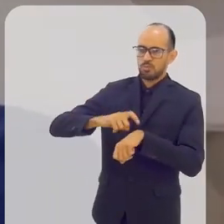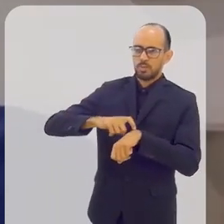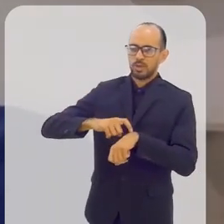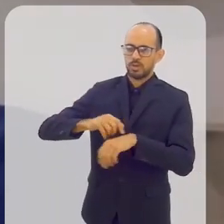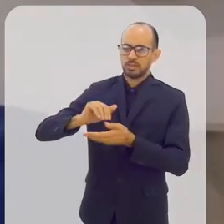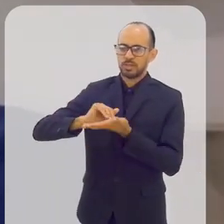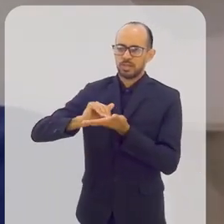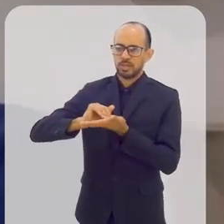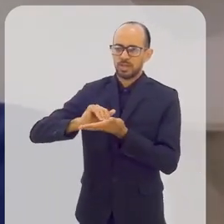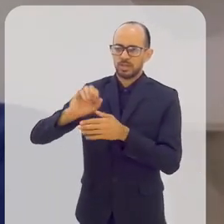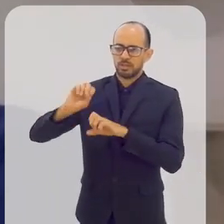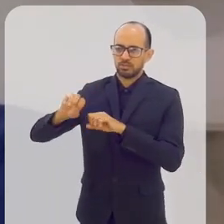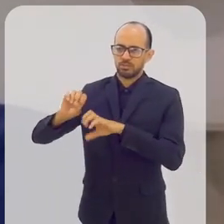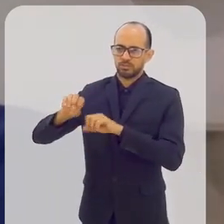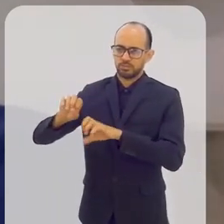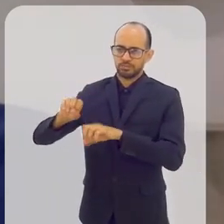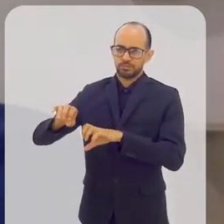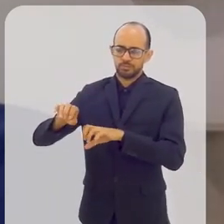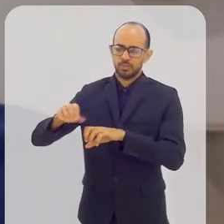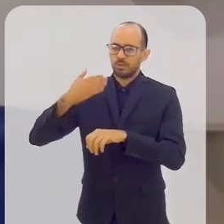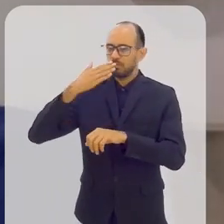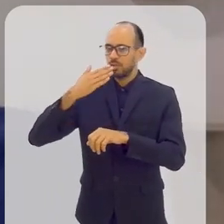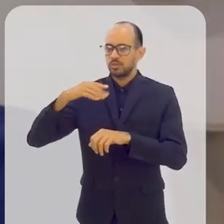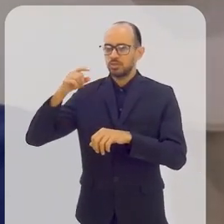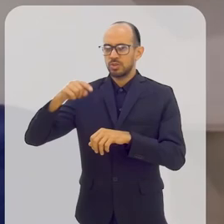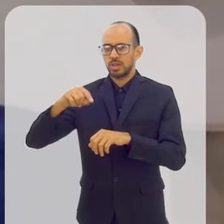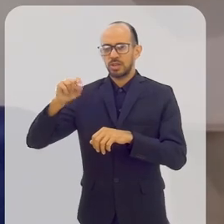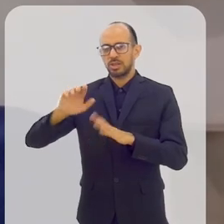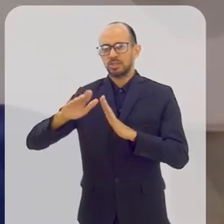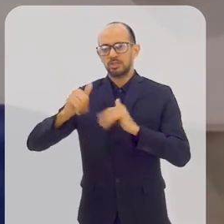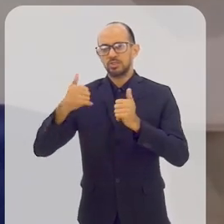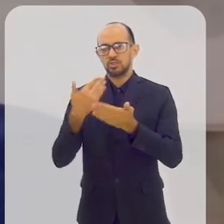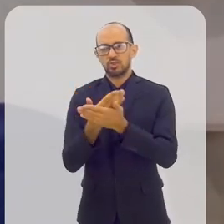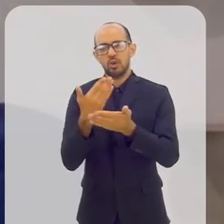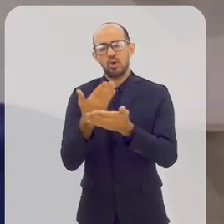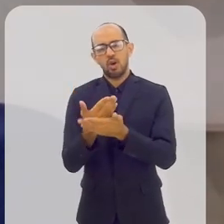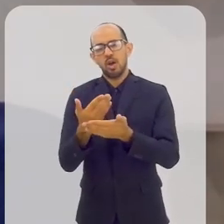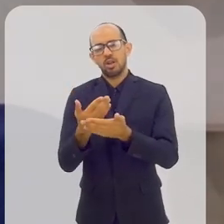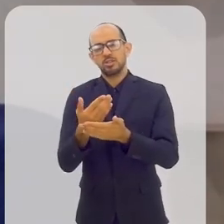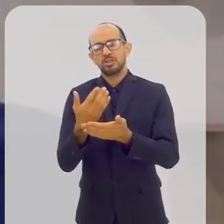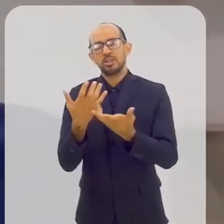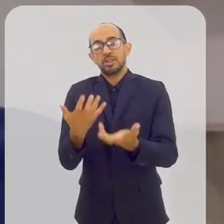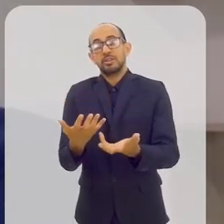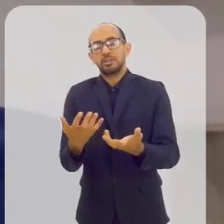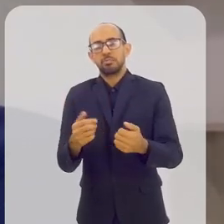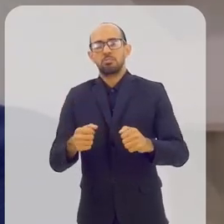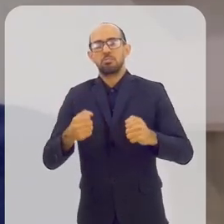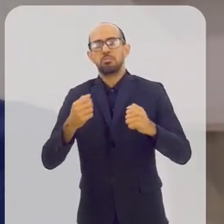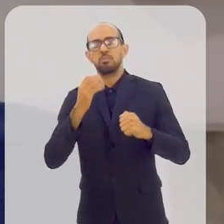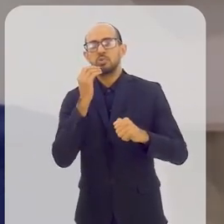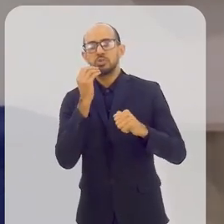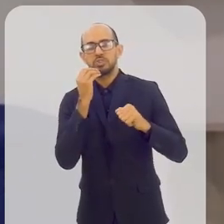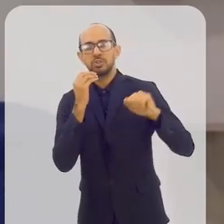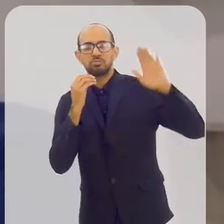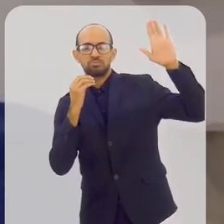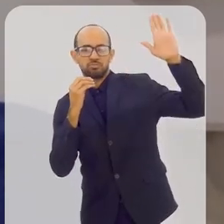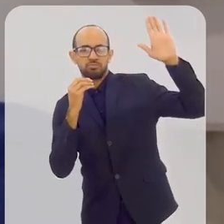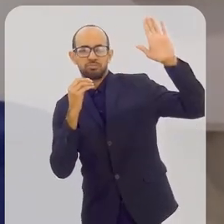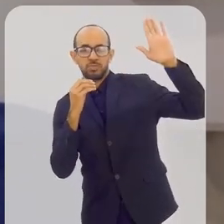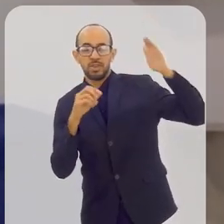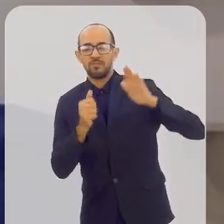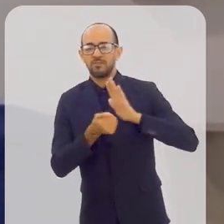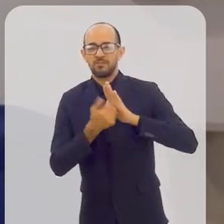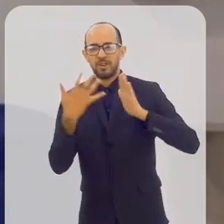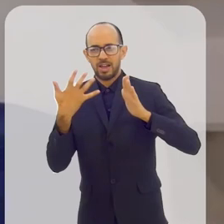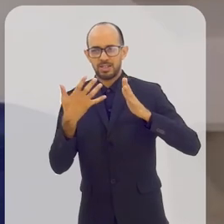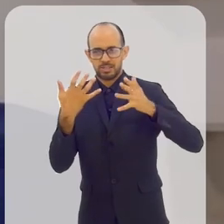Secretaria Estadual de Educação pediu que as escolas, quem quisesse, podia se eleger. Então, a segunda etapa foi eletiva. E muitas escolas se